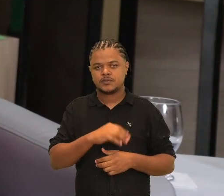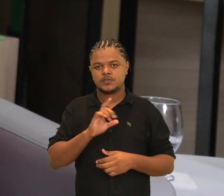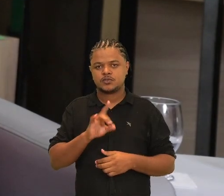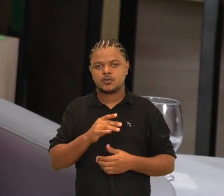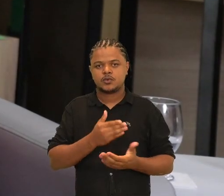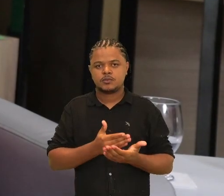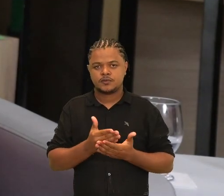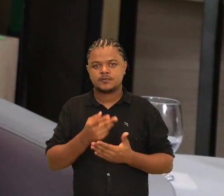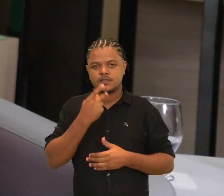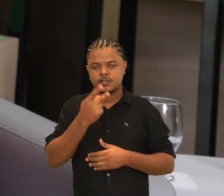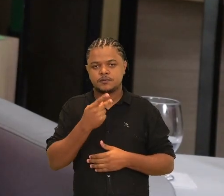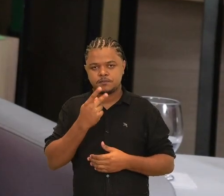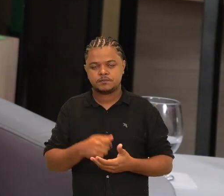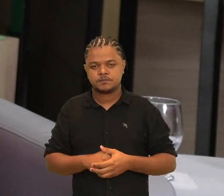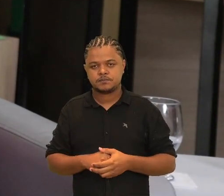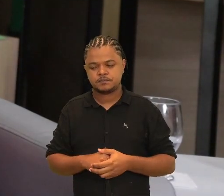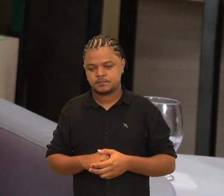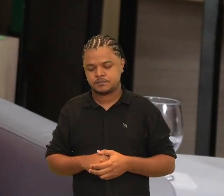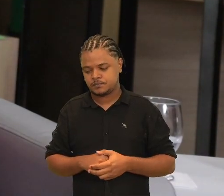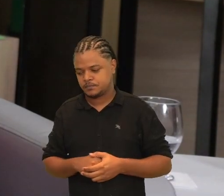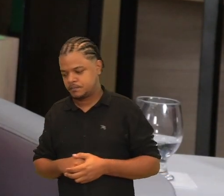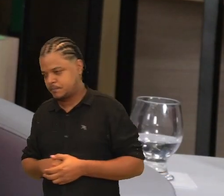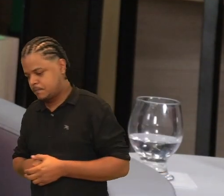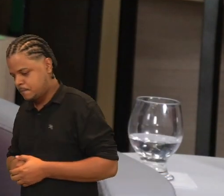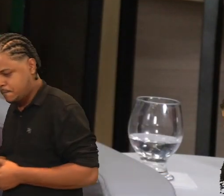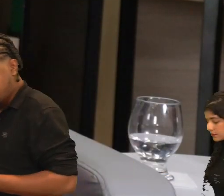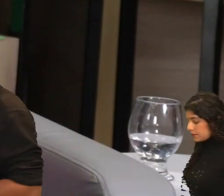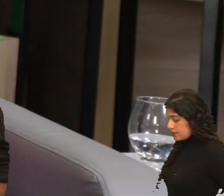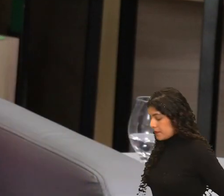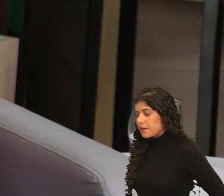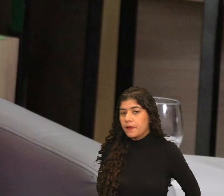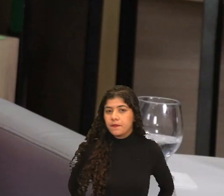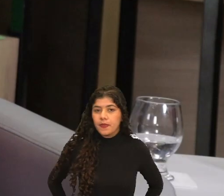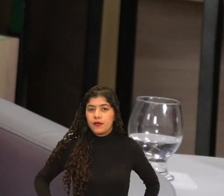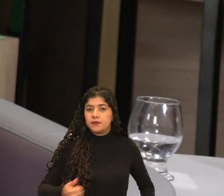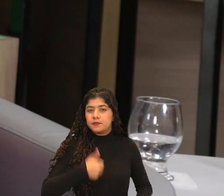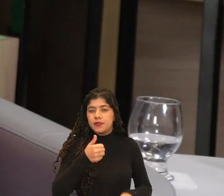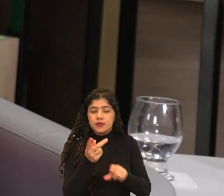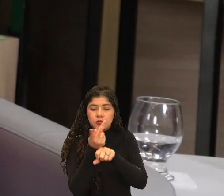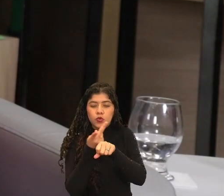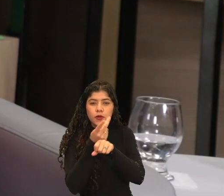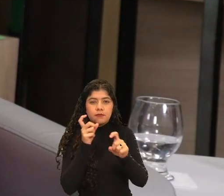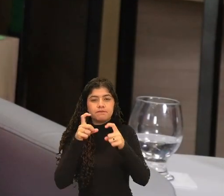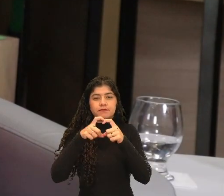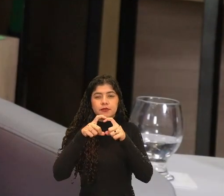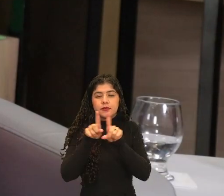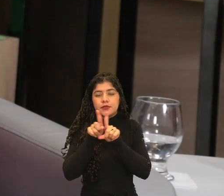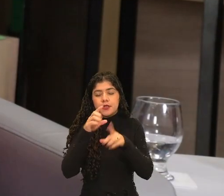falar depois da estimulação com a fono, né? E a primeira vez que eu ouvi Miguel me chamar de mãe foi muito emocionante.